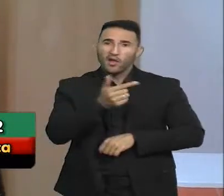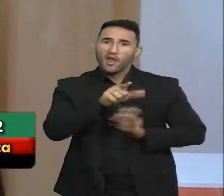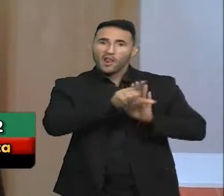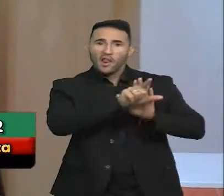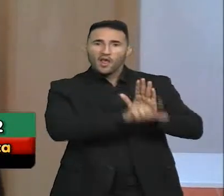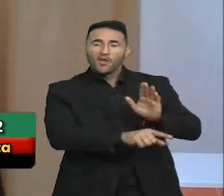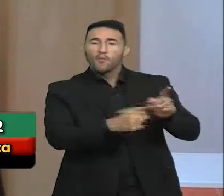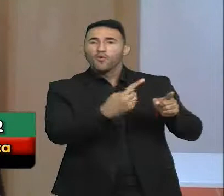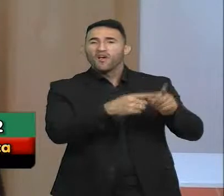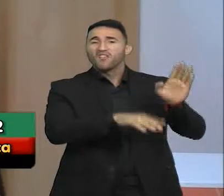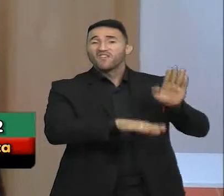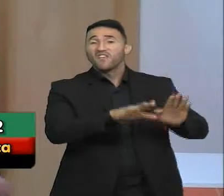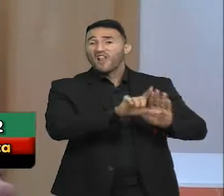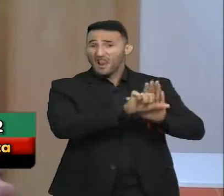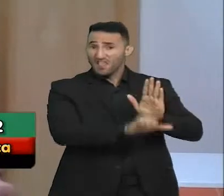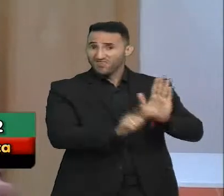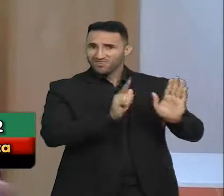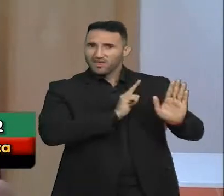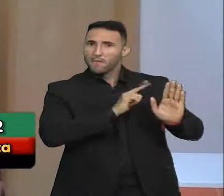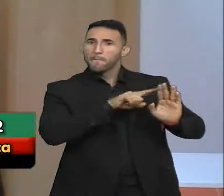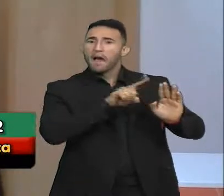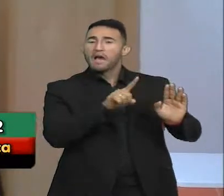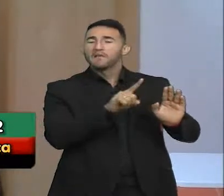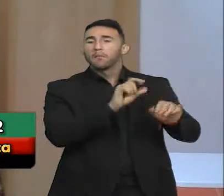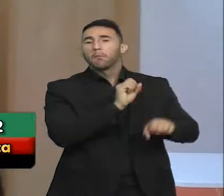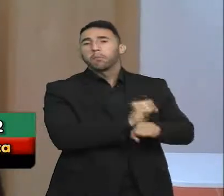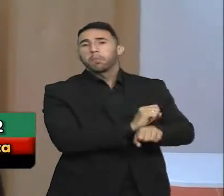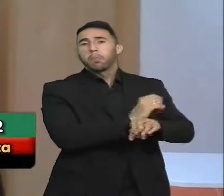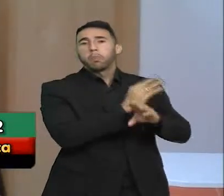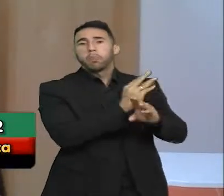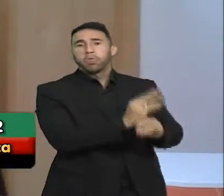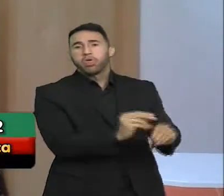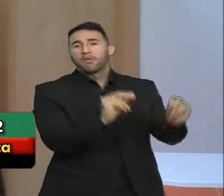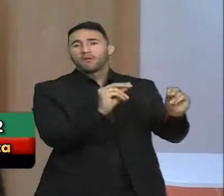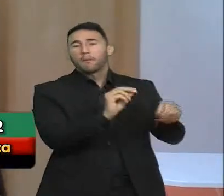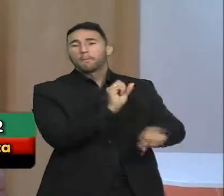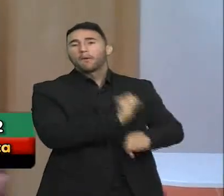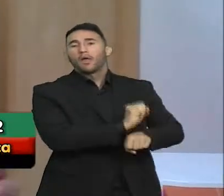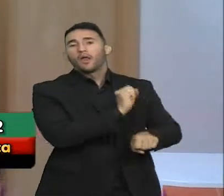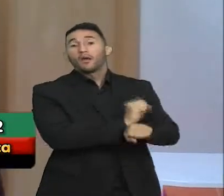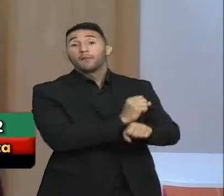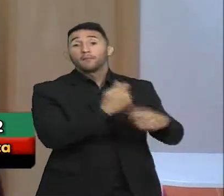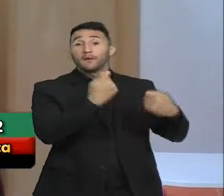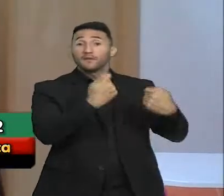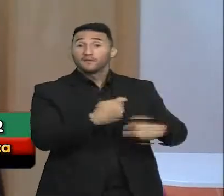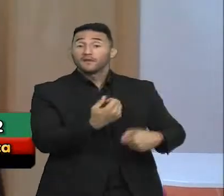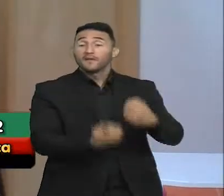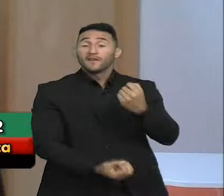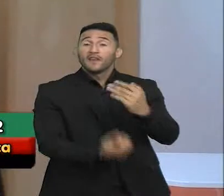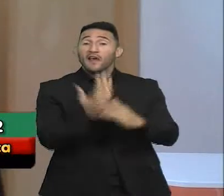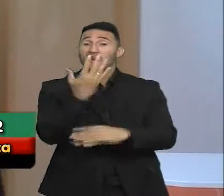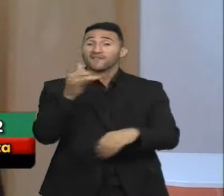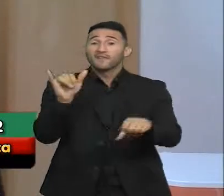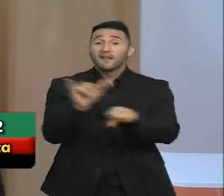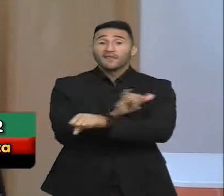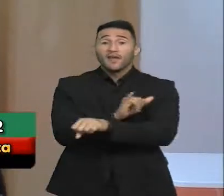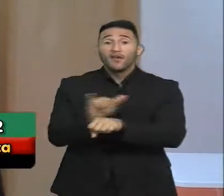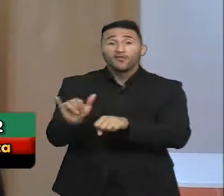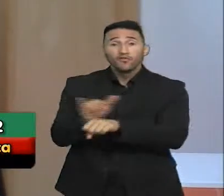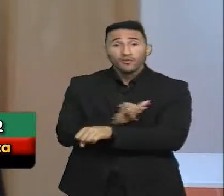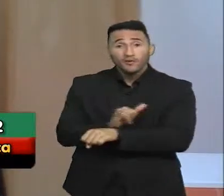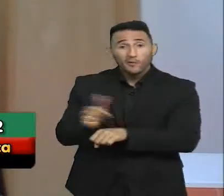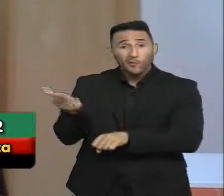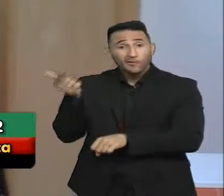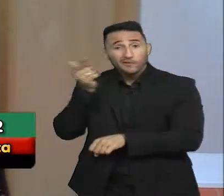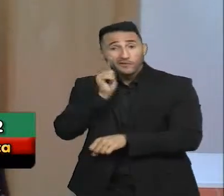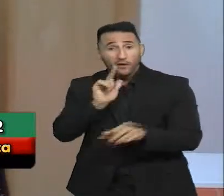leis mortas, né, Rosa? A gente tem tantas leis, mas a gente precisa criar os mecanismos que nos